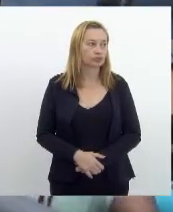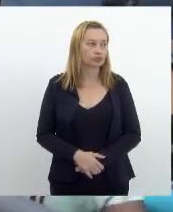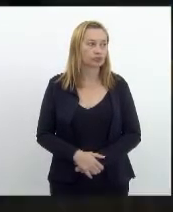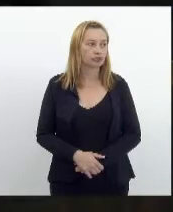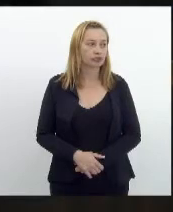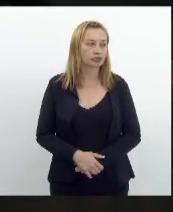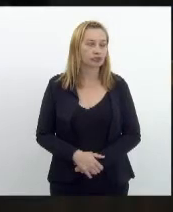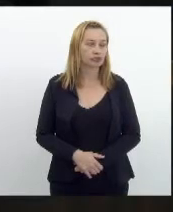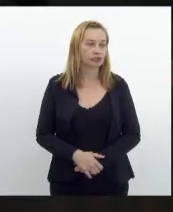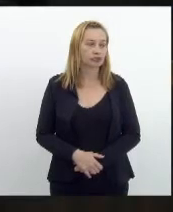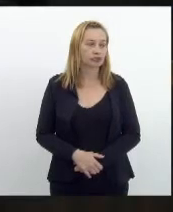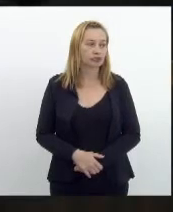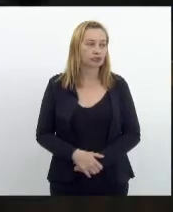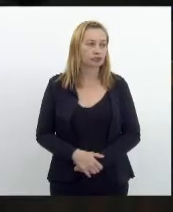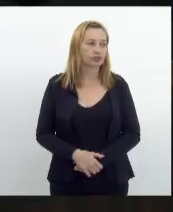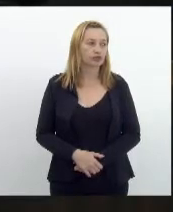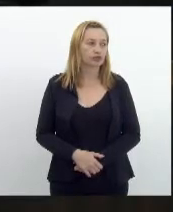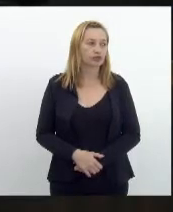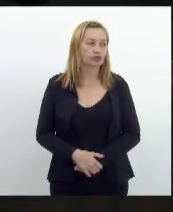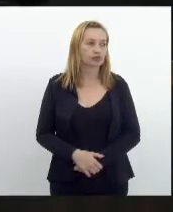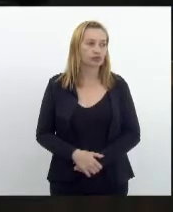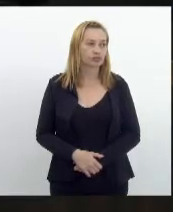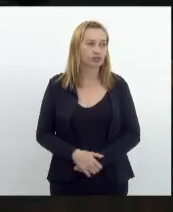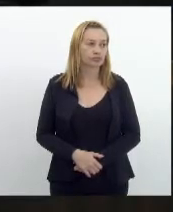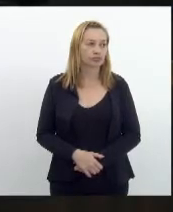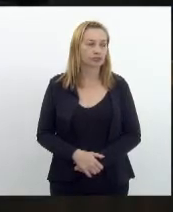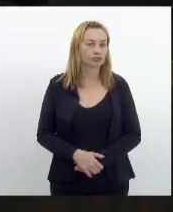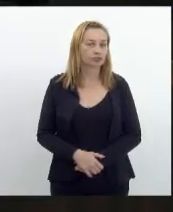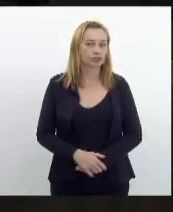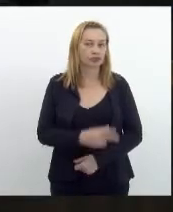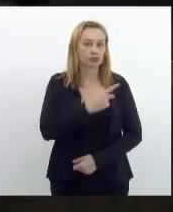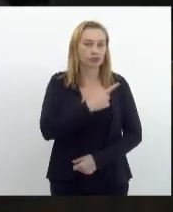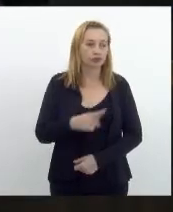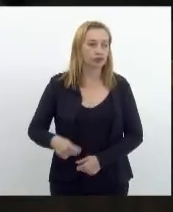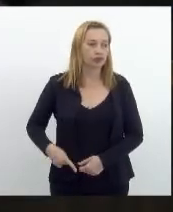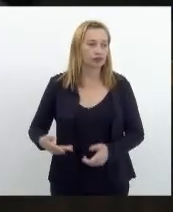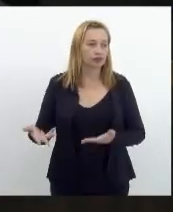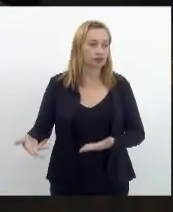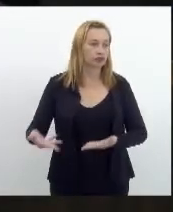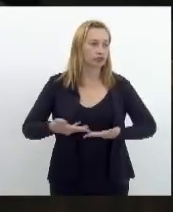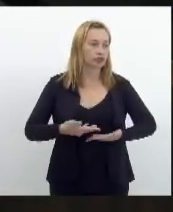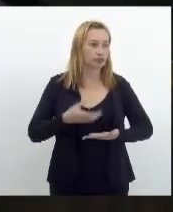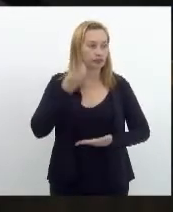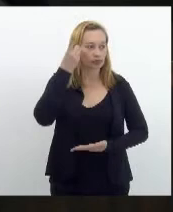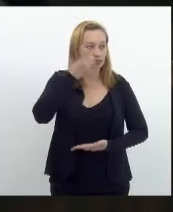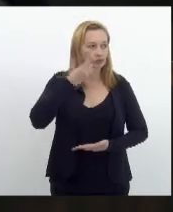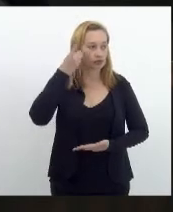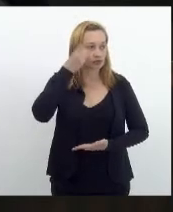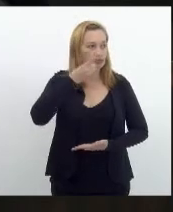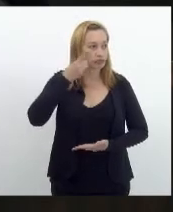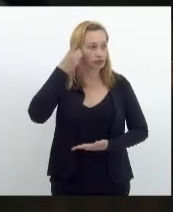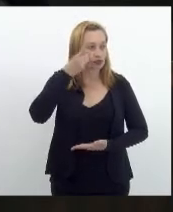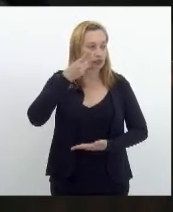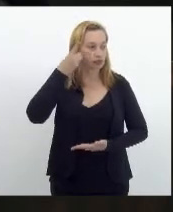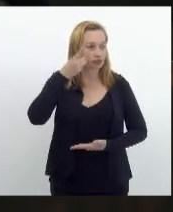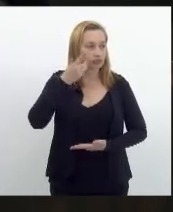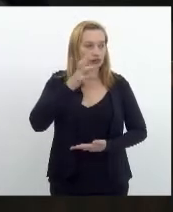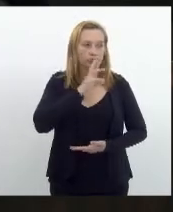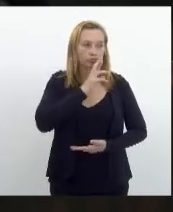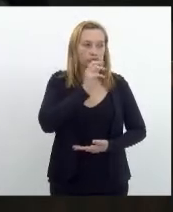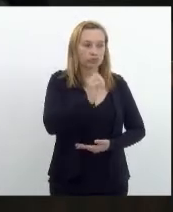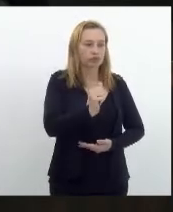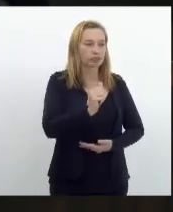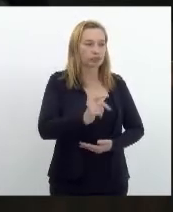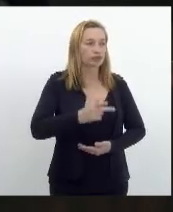Em a presidência convida o deputado Rodrigo Amorim para